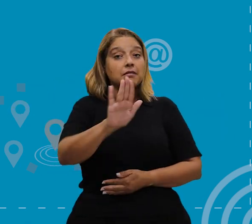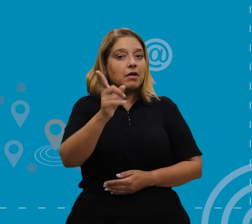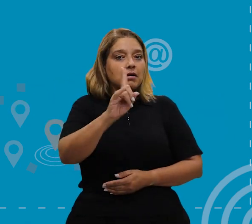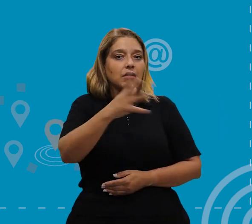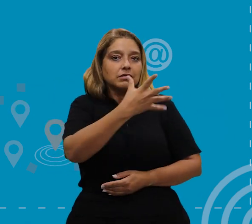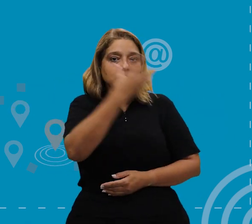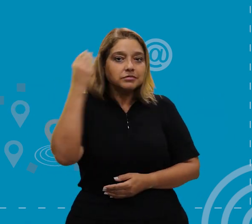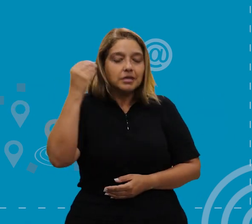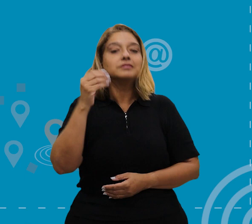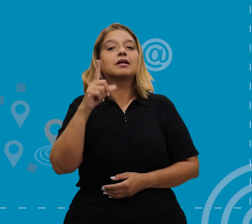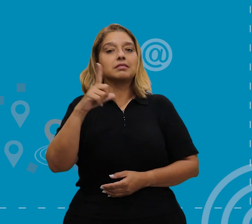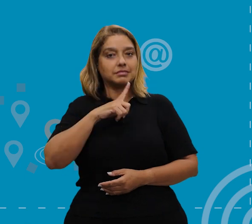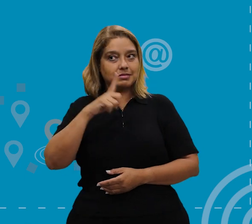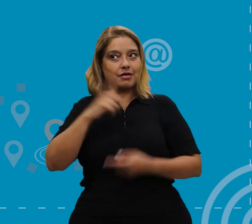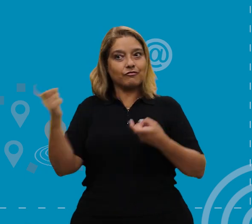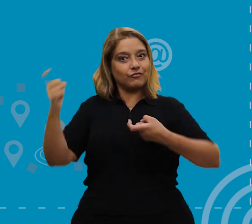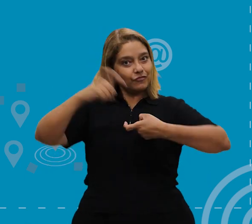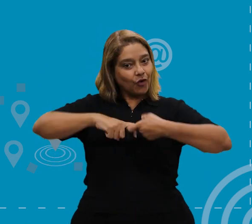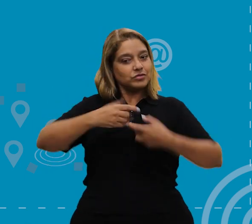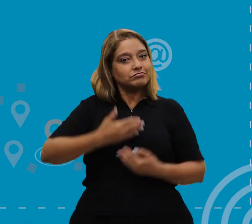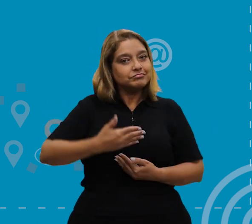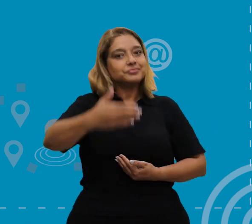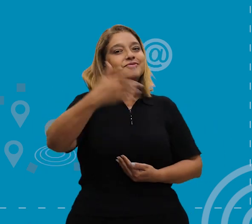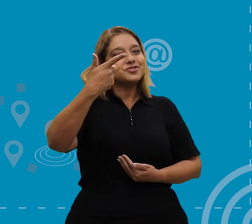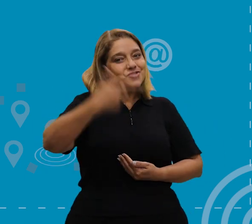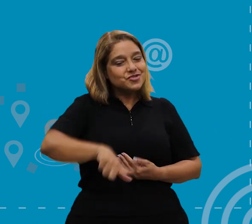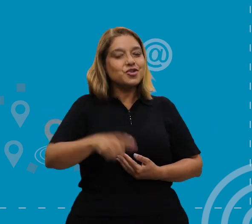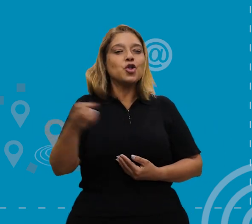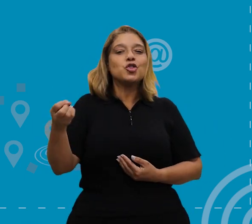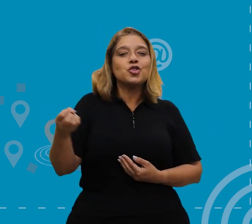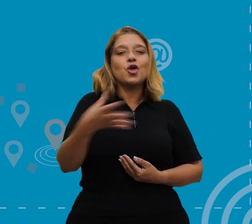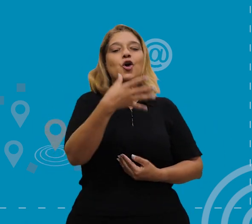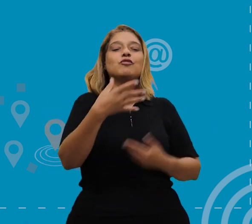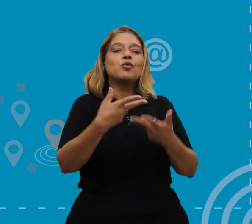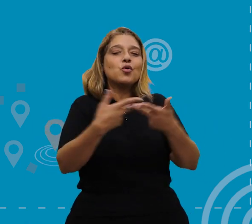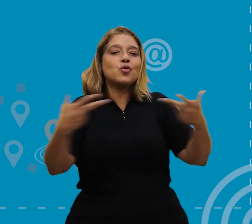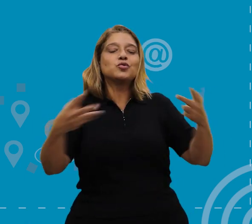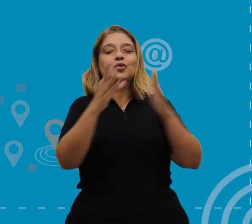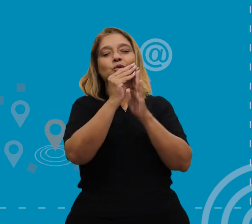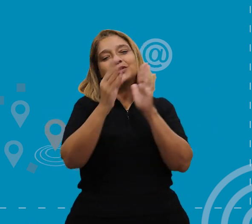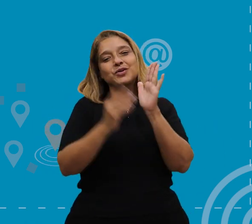não se esqueçam, estaremos de volta na próxima semana com novos